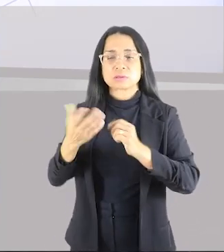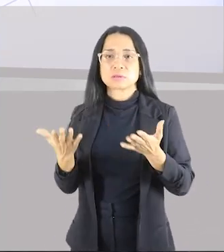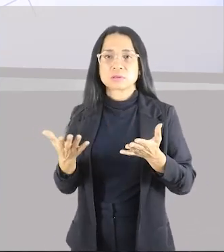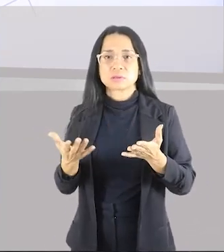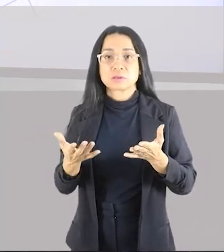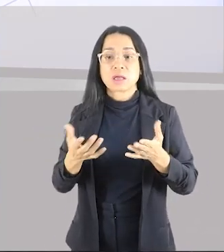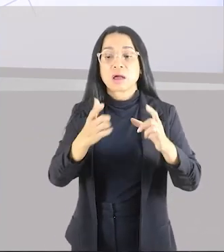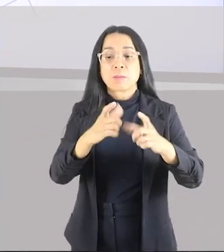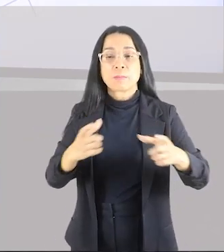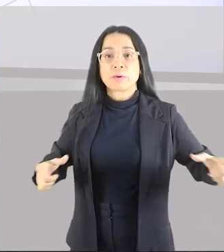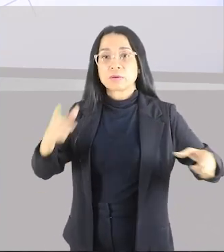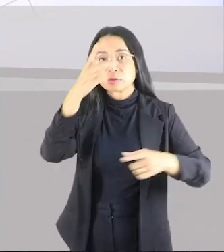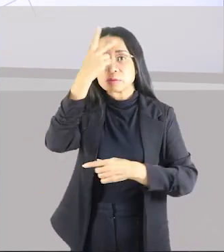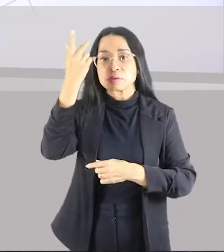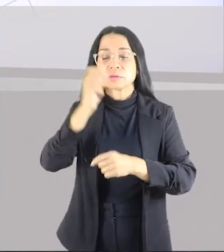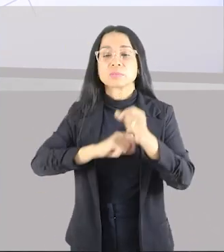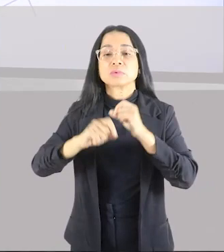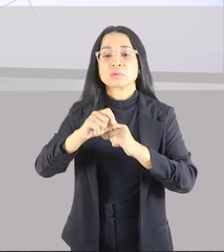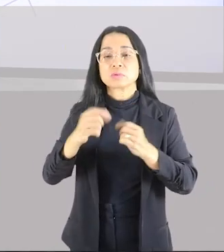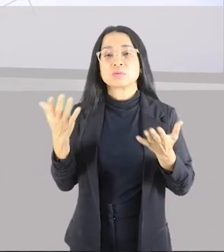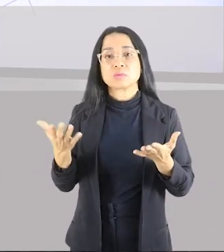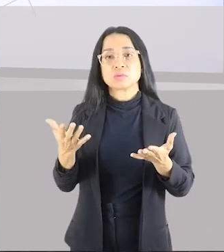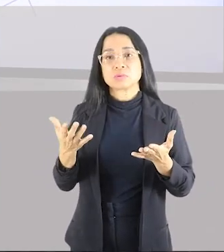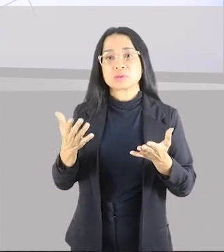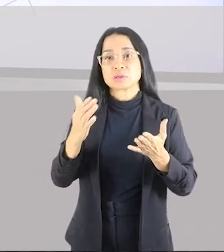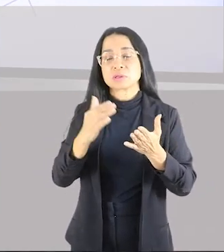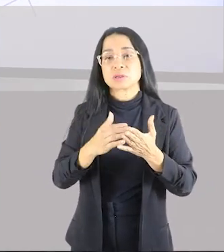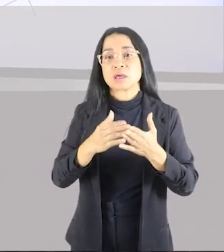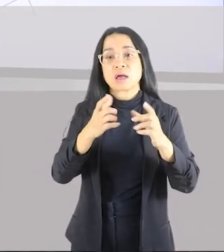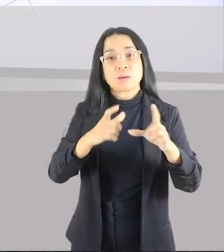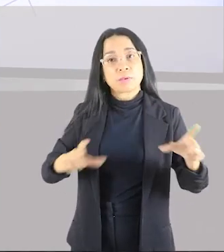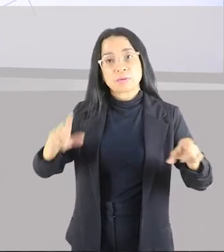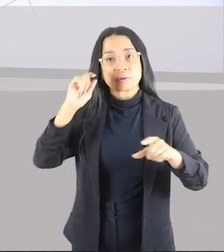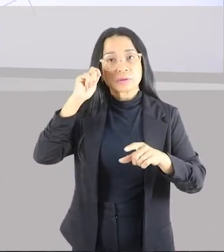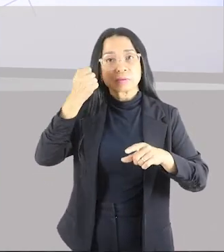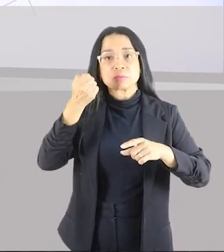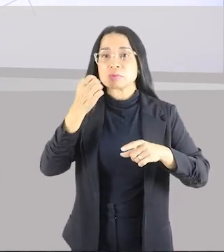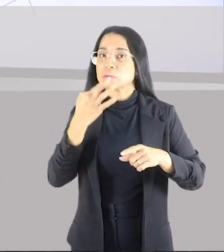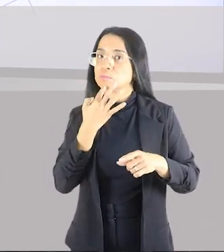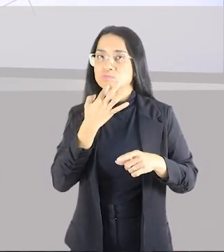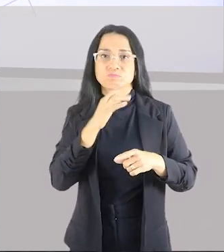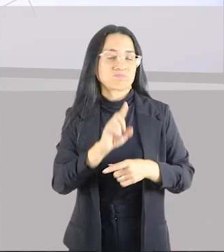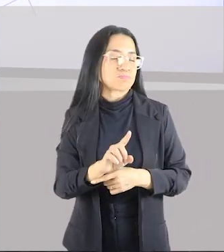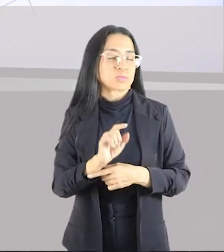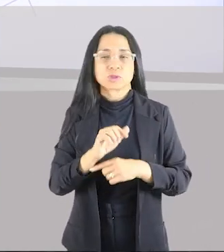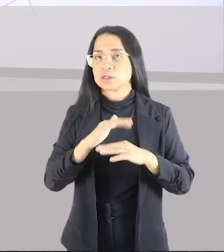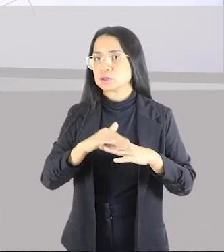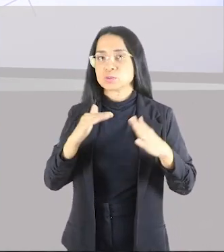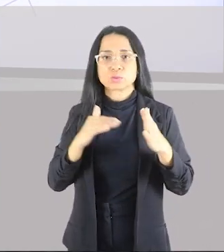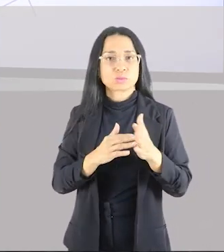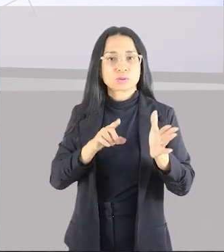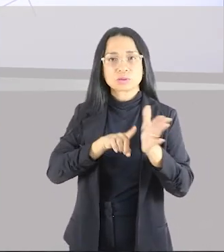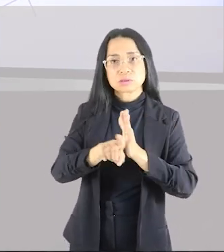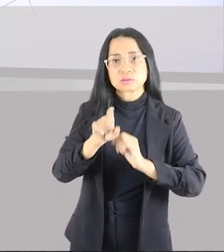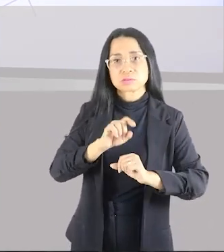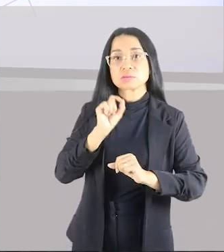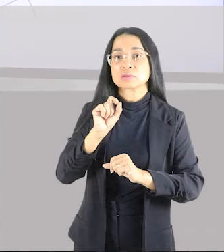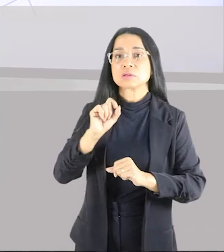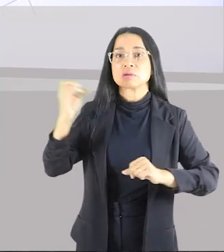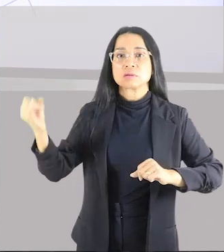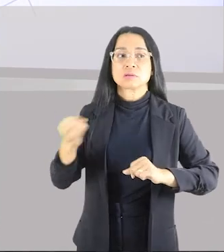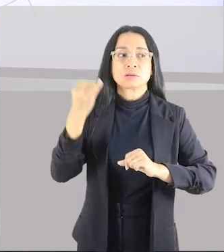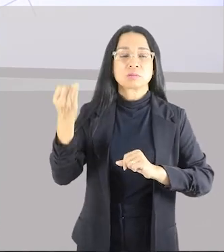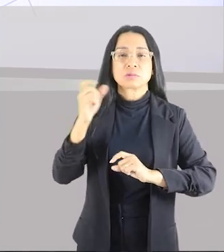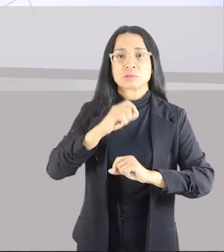parte da população brasileira, que inclusive é majoritariamente preta, desconhece todas essas questões e que são